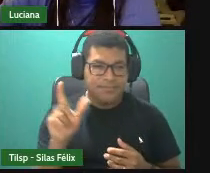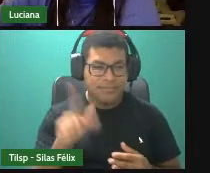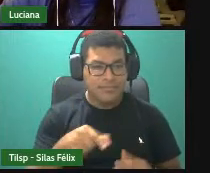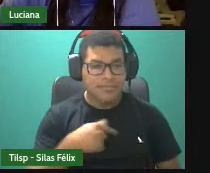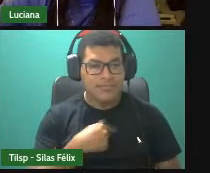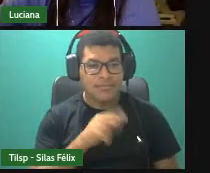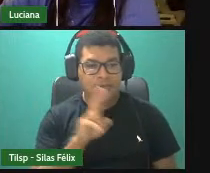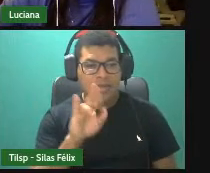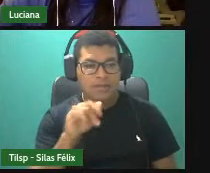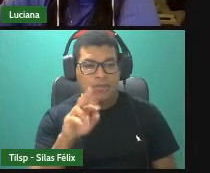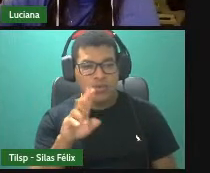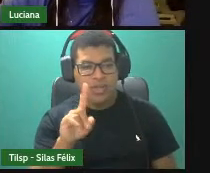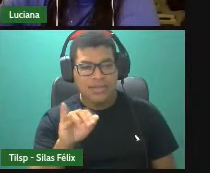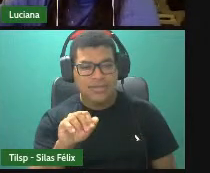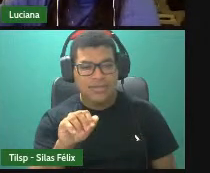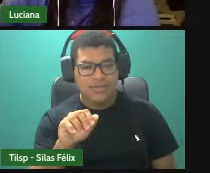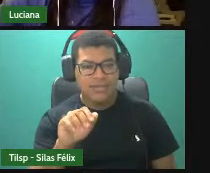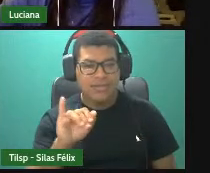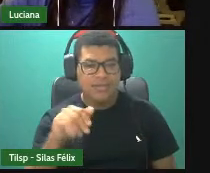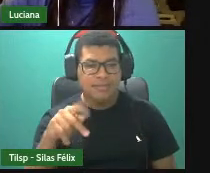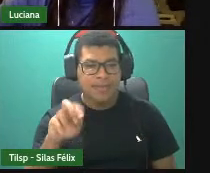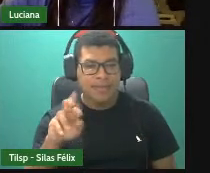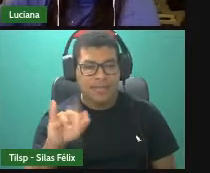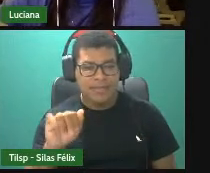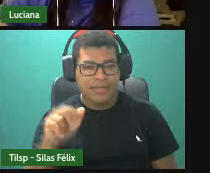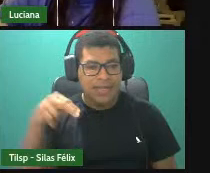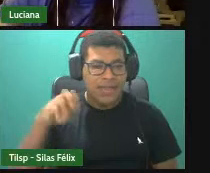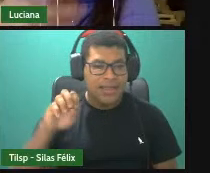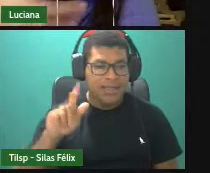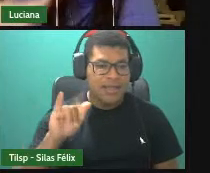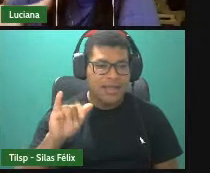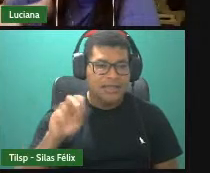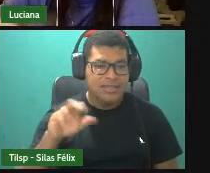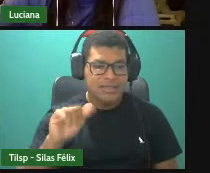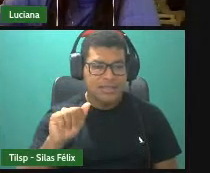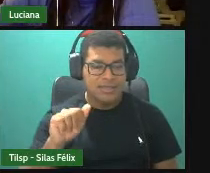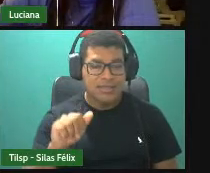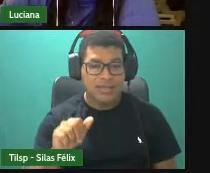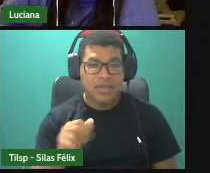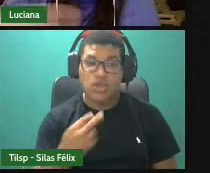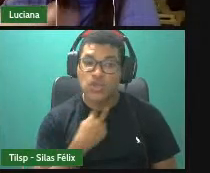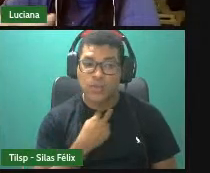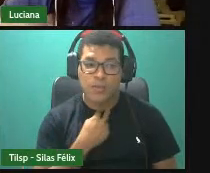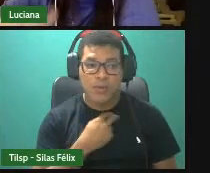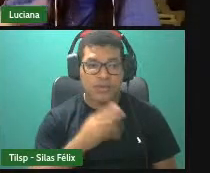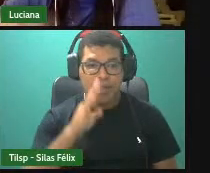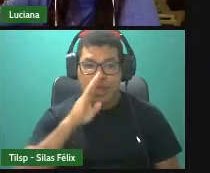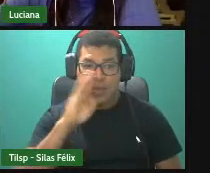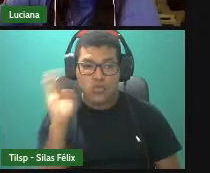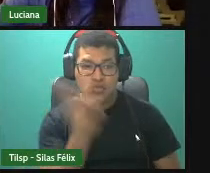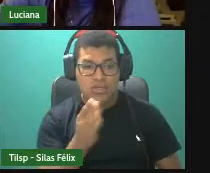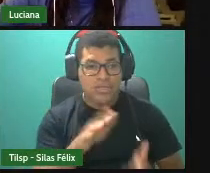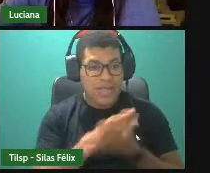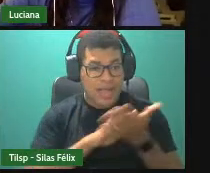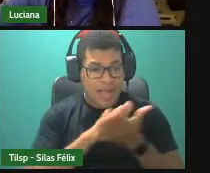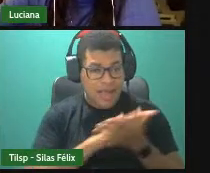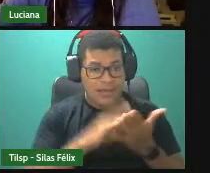imperícia, negligência. O perito, ele não pode acusar ninguém dessas coisas, né? Quem depois